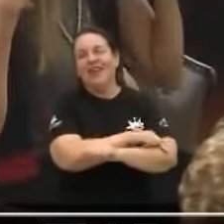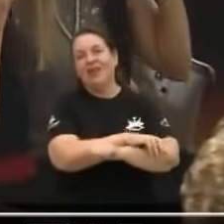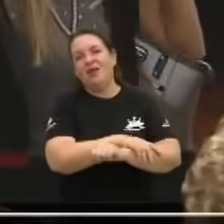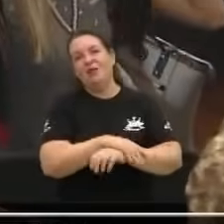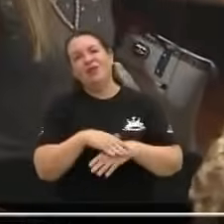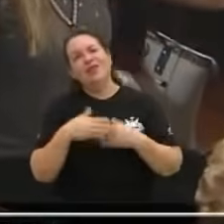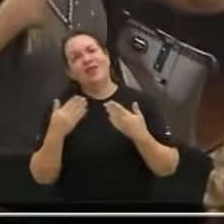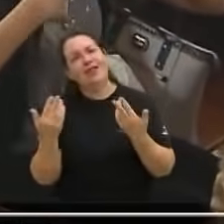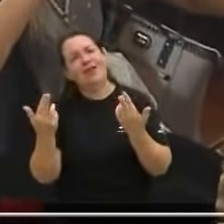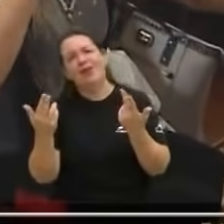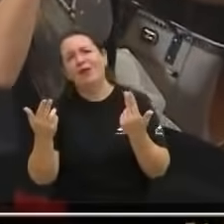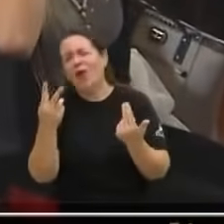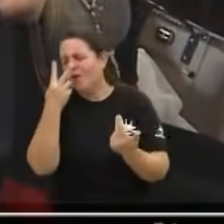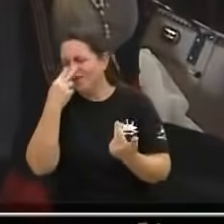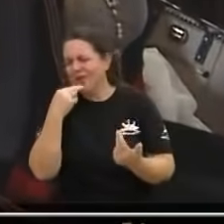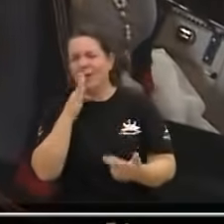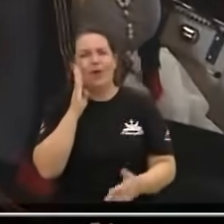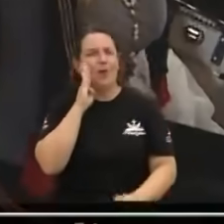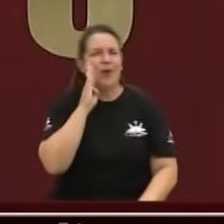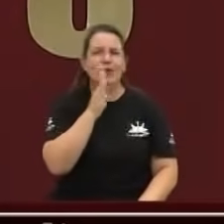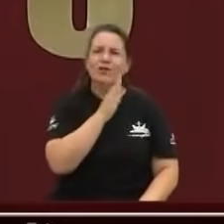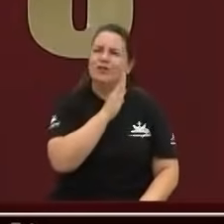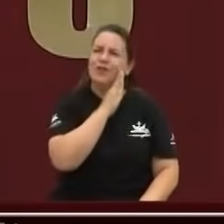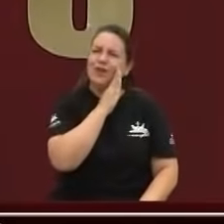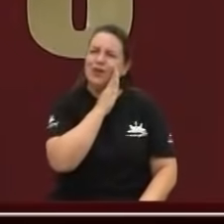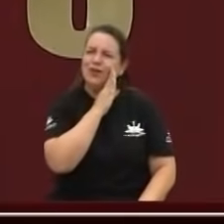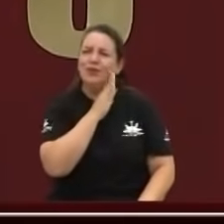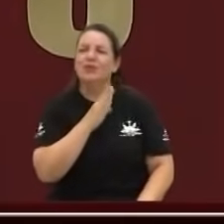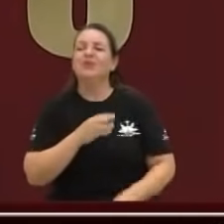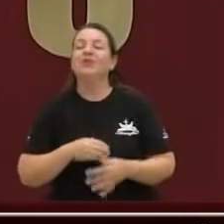Tal qual o cego